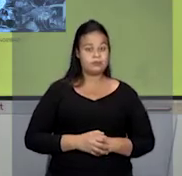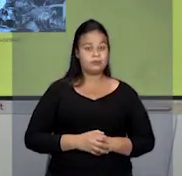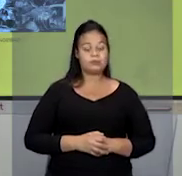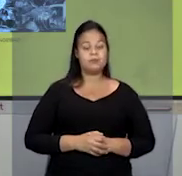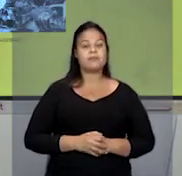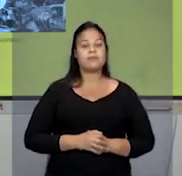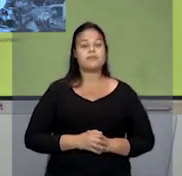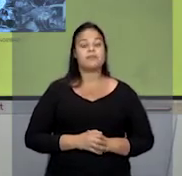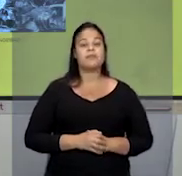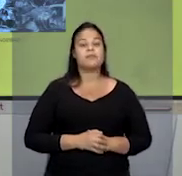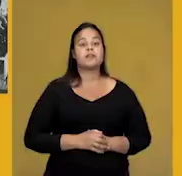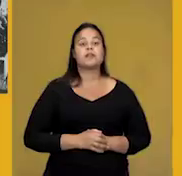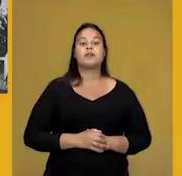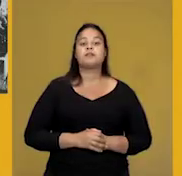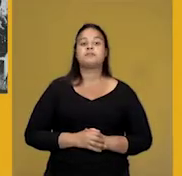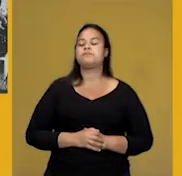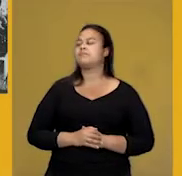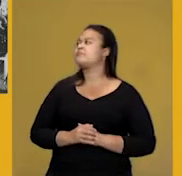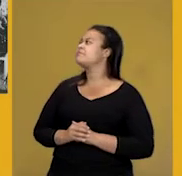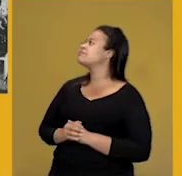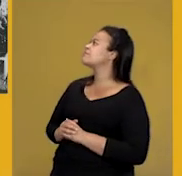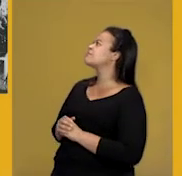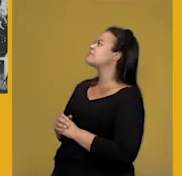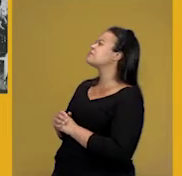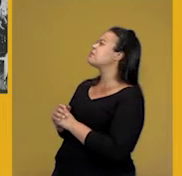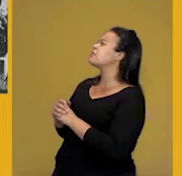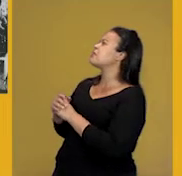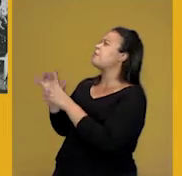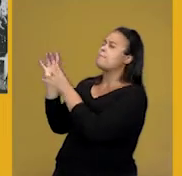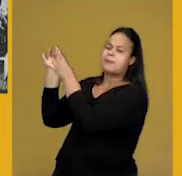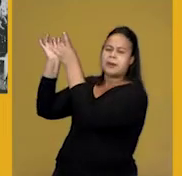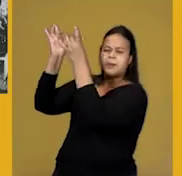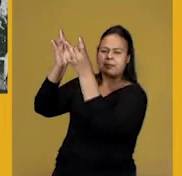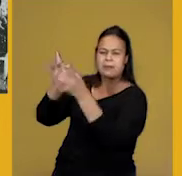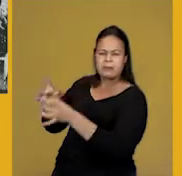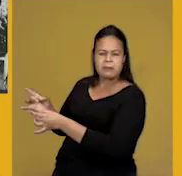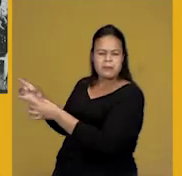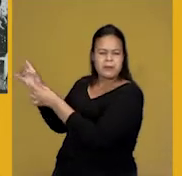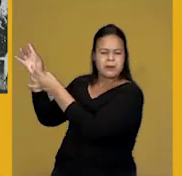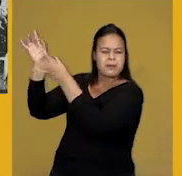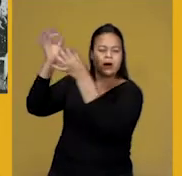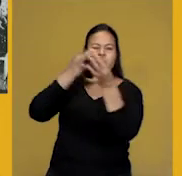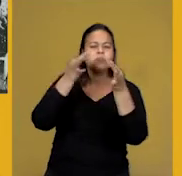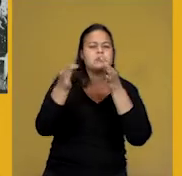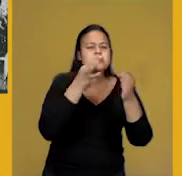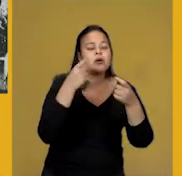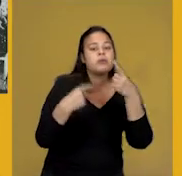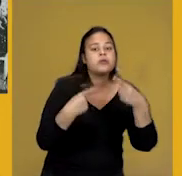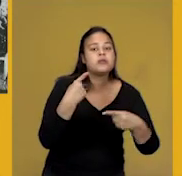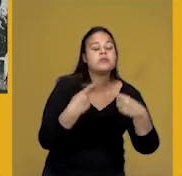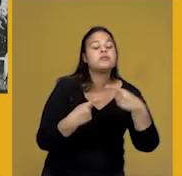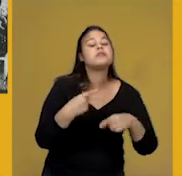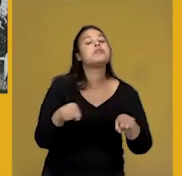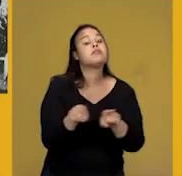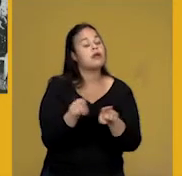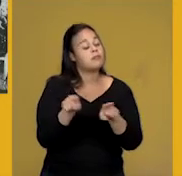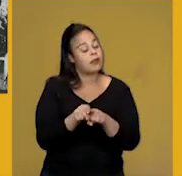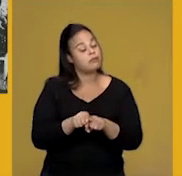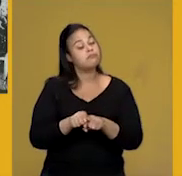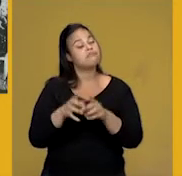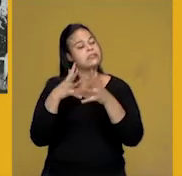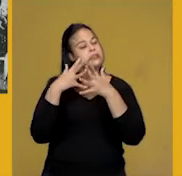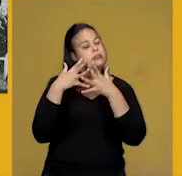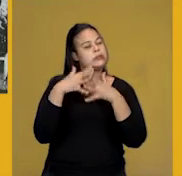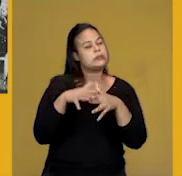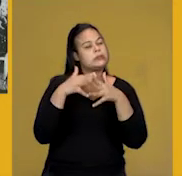Nesse meio de conflitos políticos ali, de decisões políticas, foram acontecendo alguns conflitos super importantes que a gente